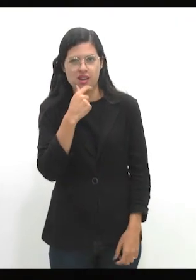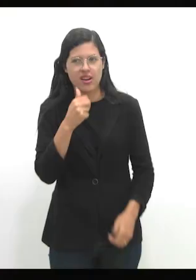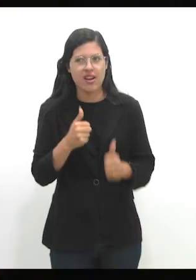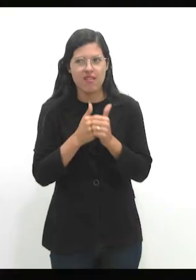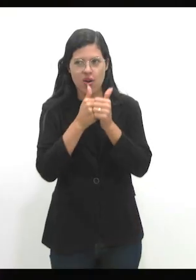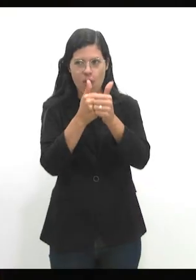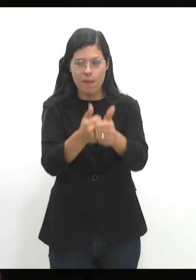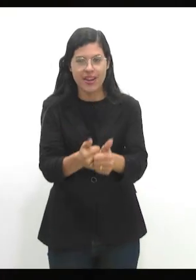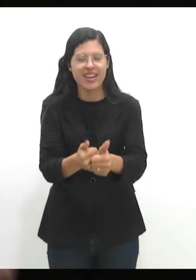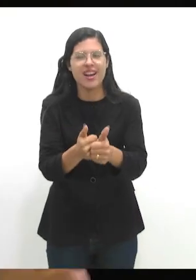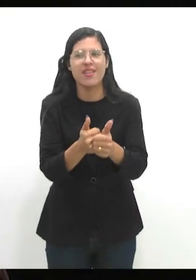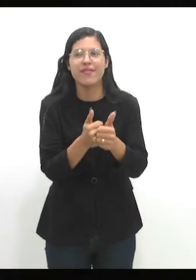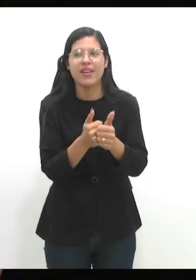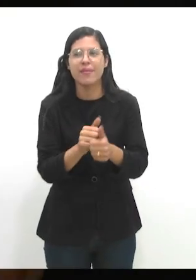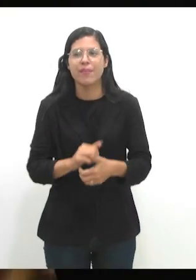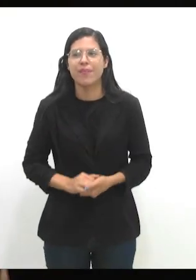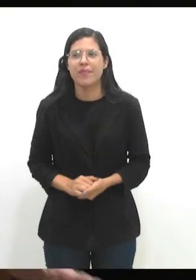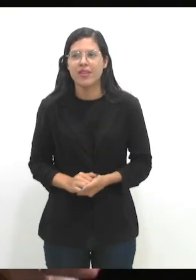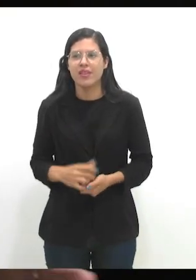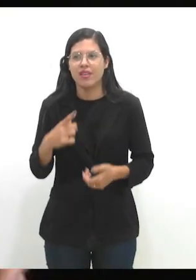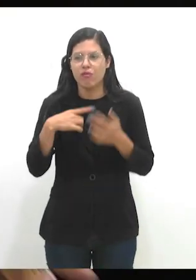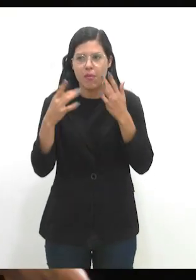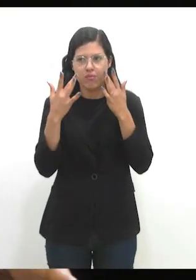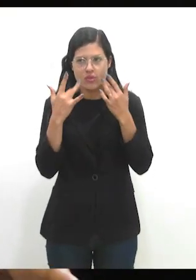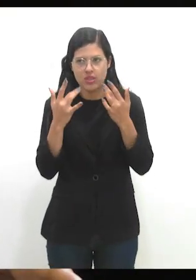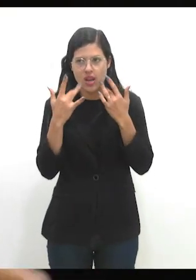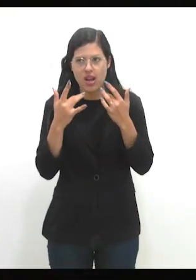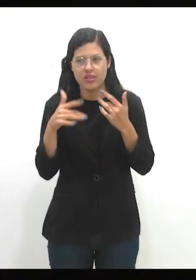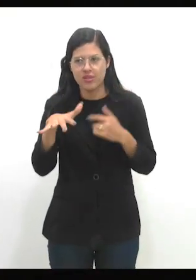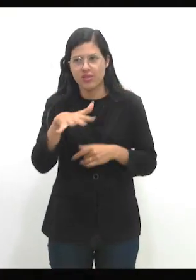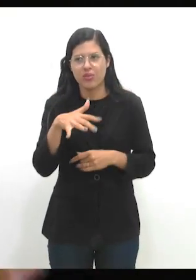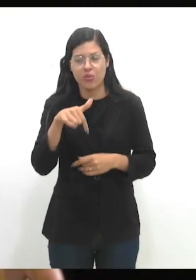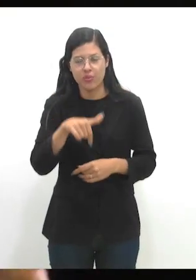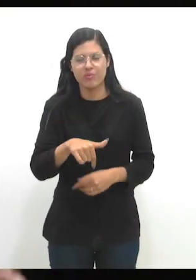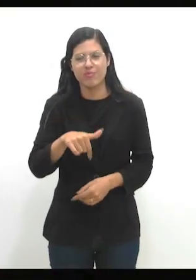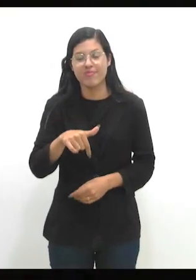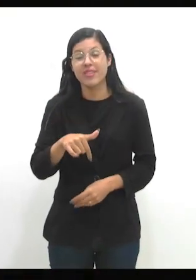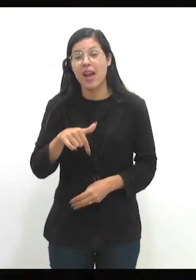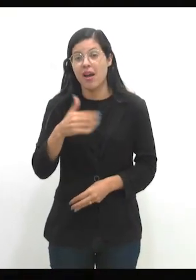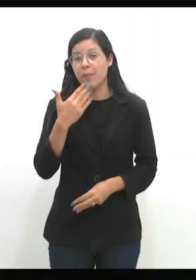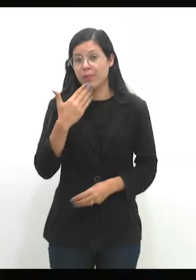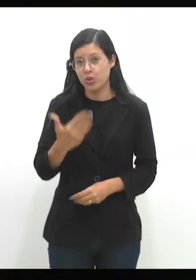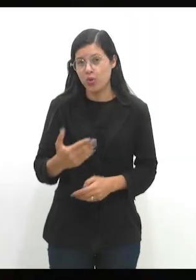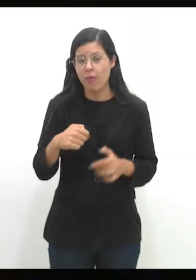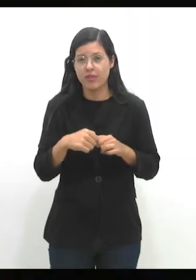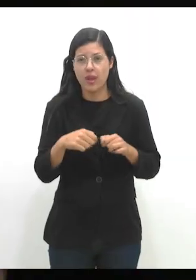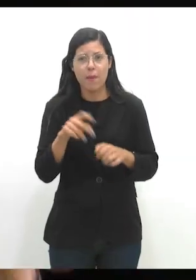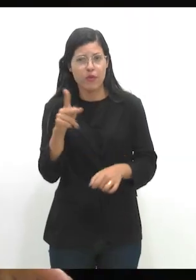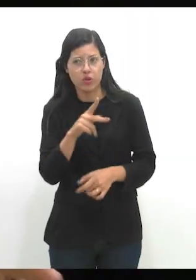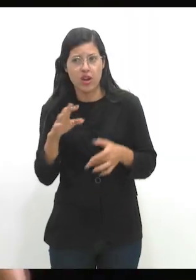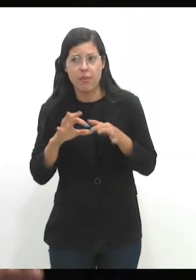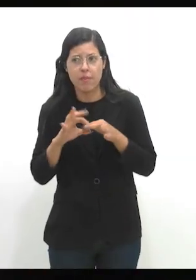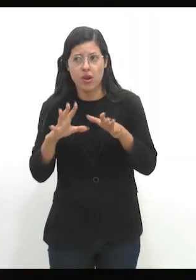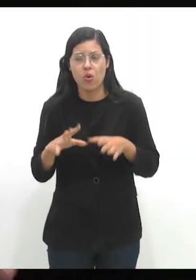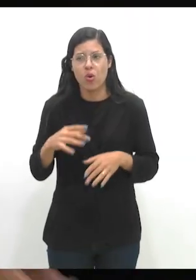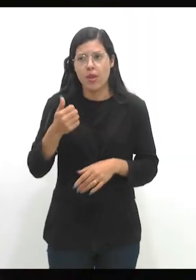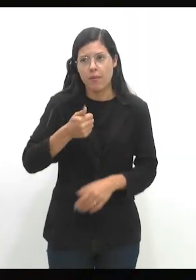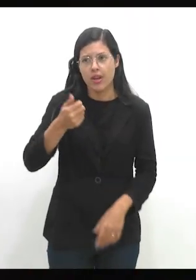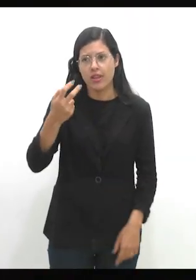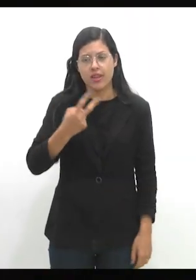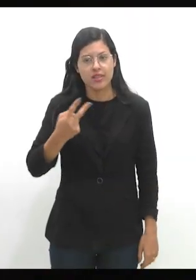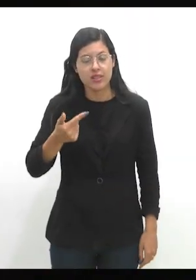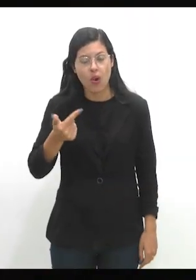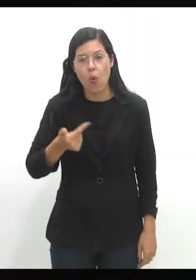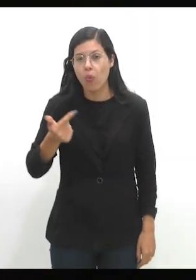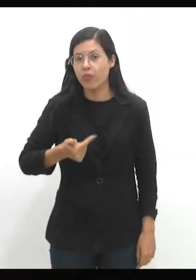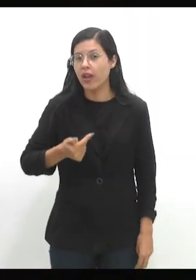ela começou na televisão. Aí pintou uma peça na cultura, ela pediu para fazer, a professora deixou na segunda. Na terceira, ela falou: Norma,